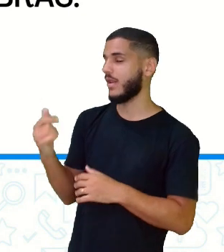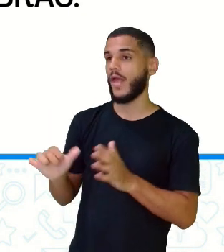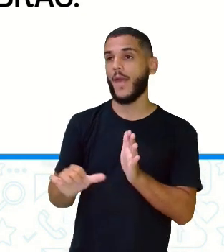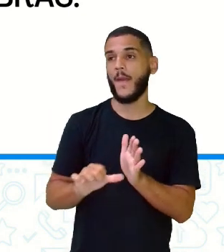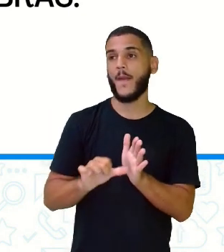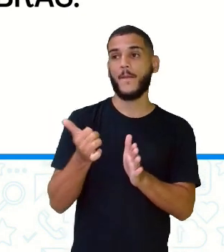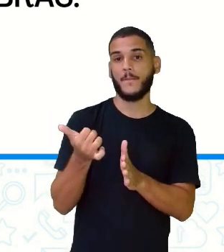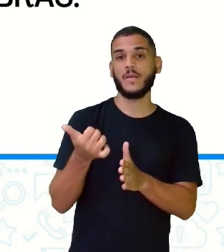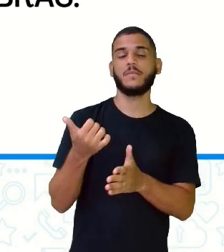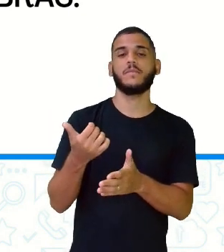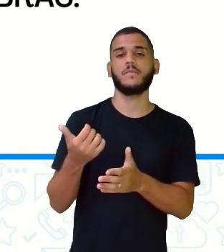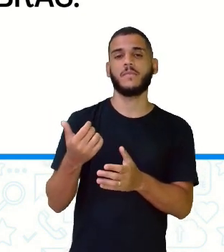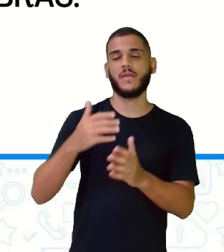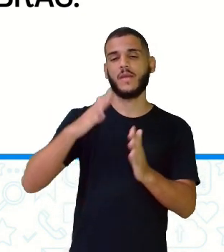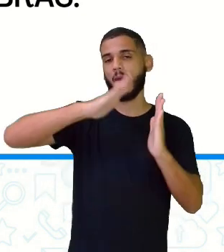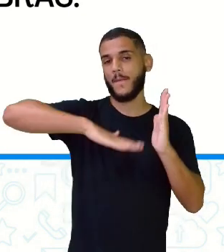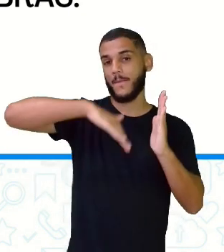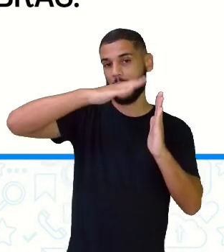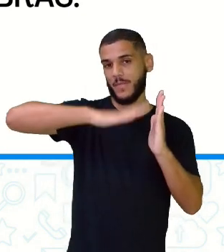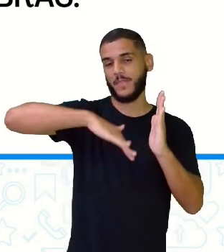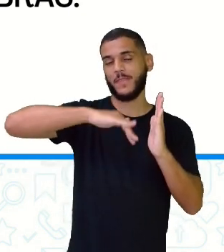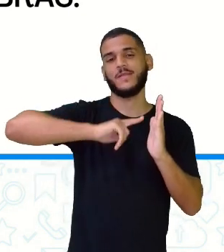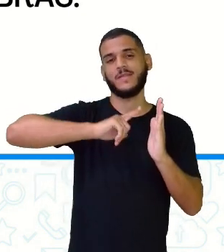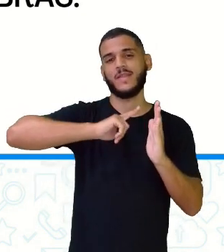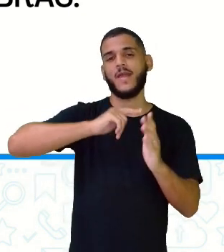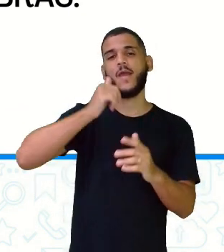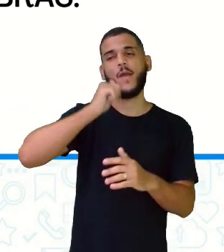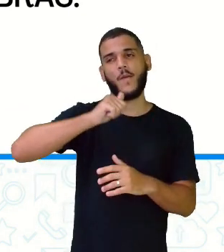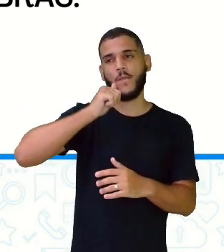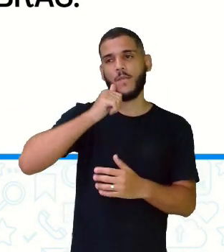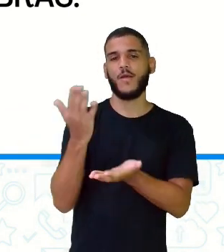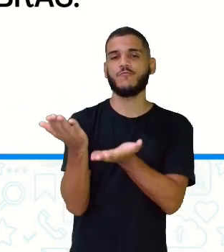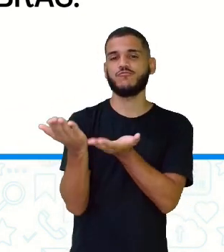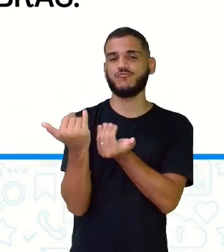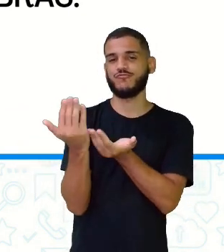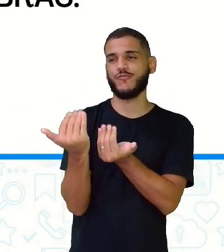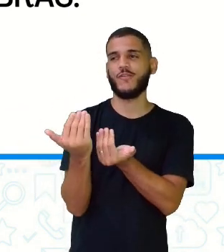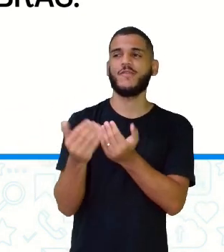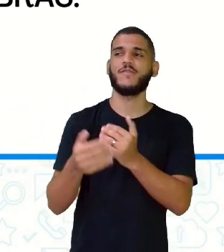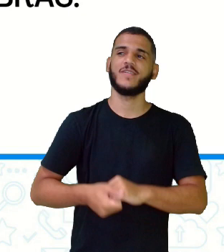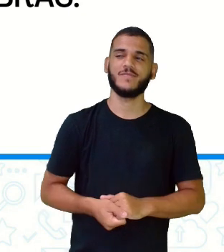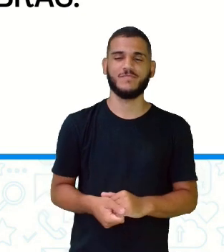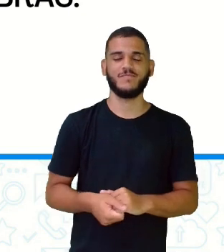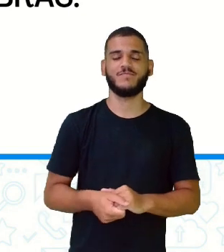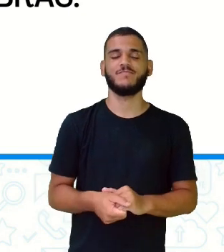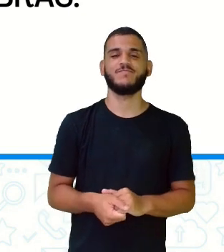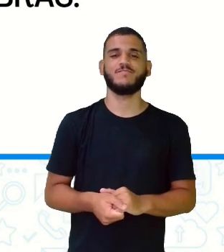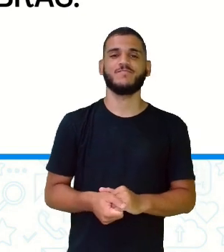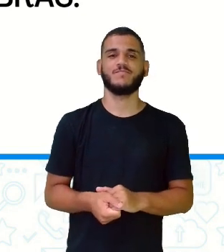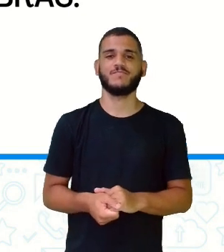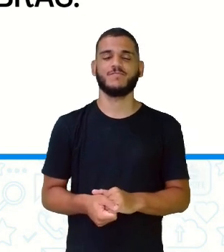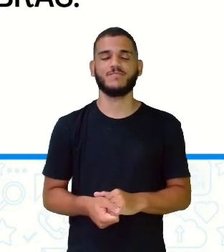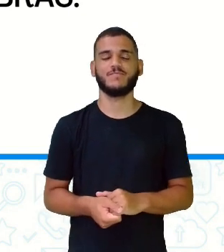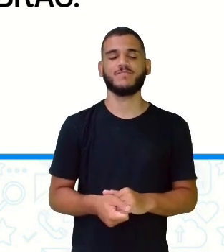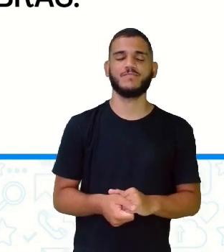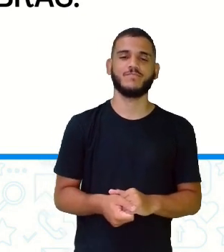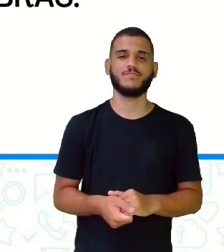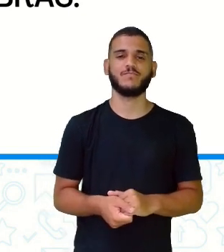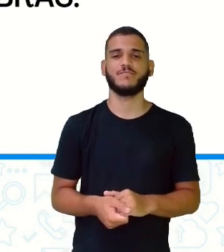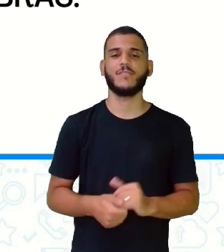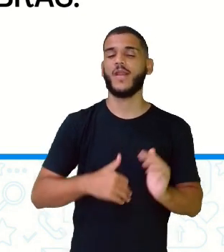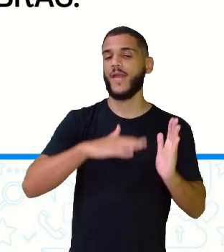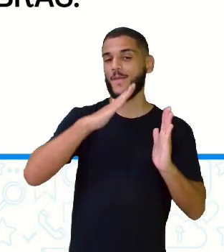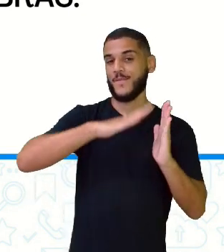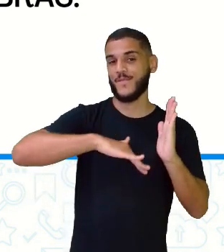que Tarsila começou aí muito jovem a pintar. Essa aí é uma das